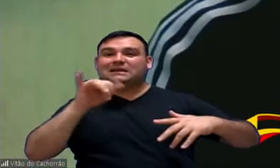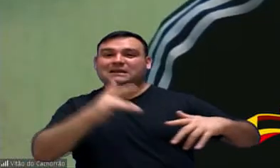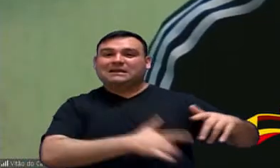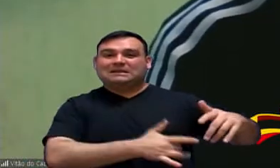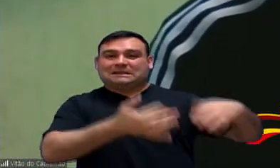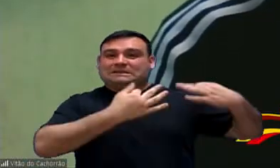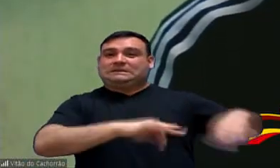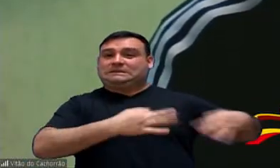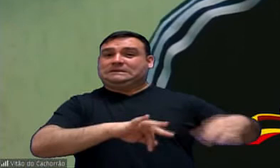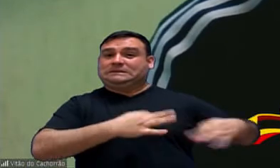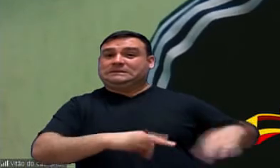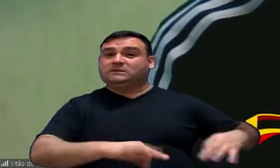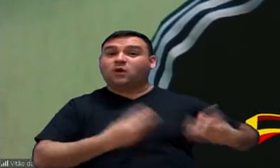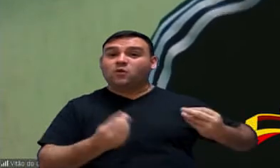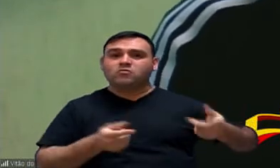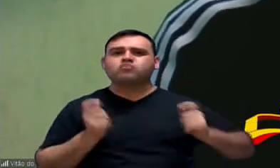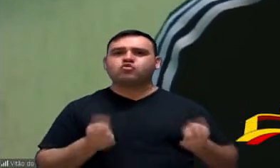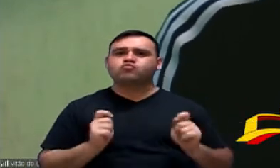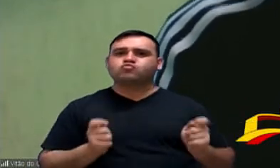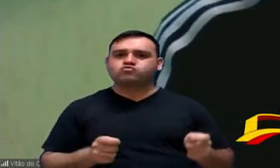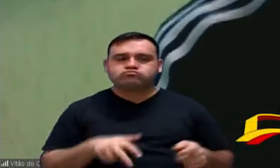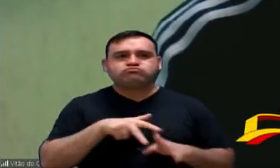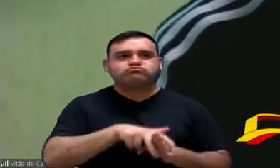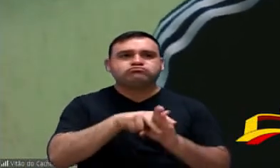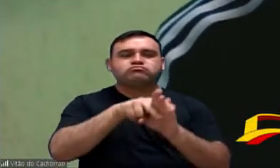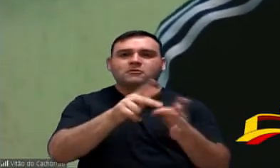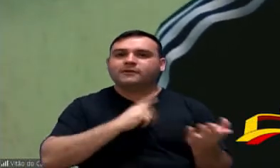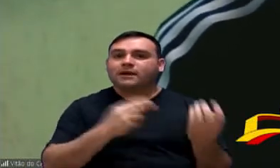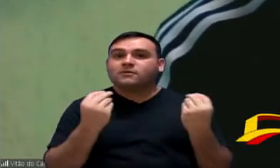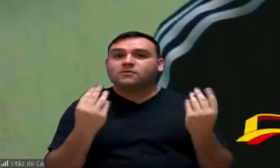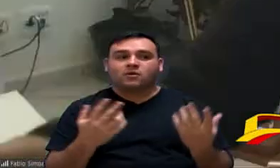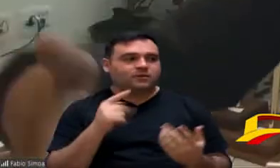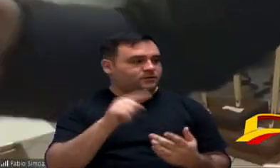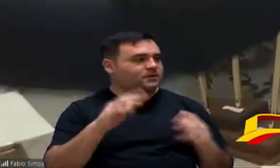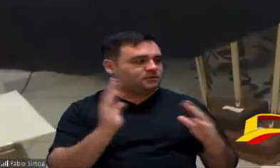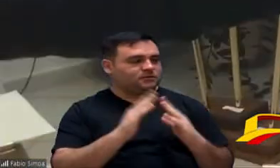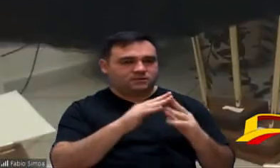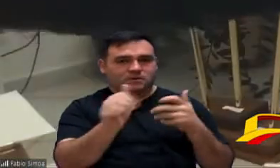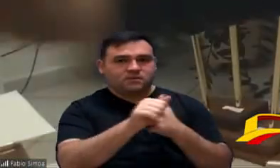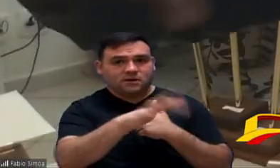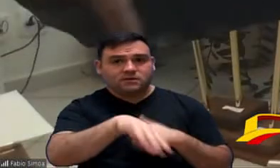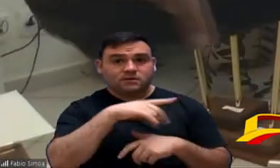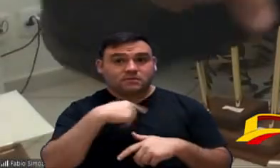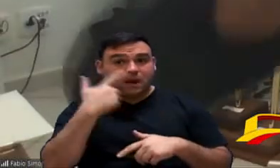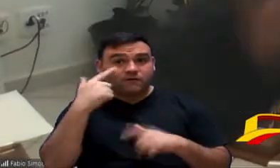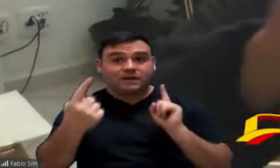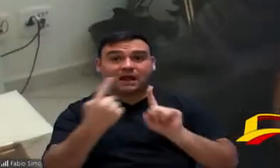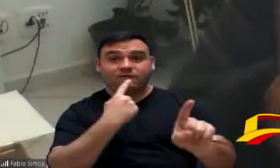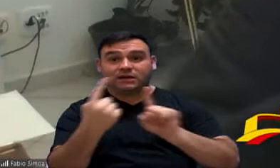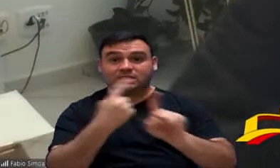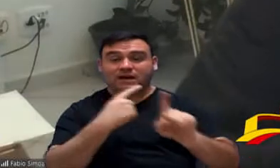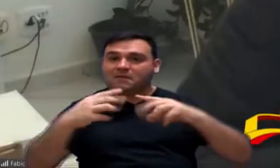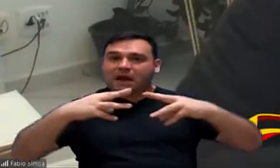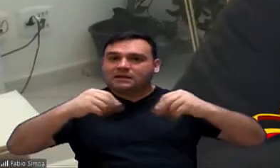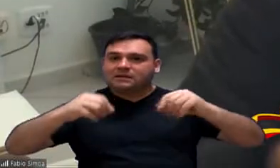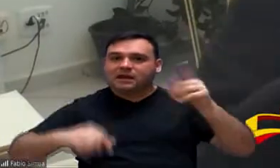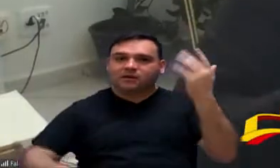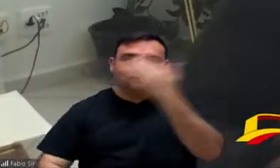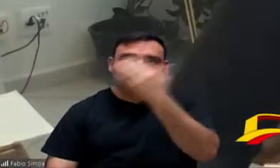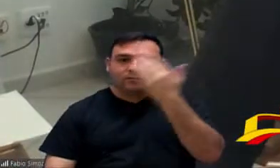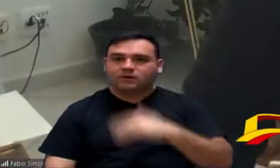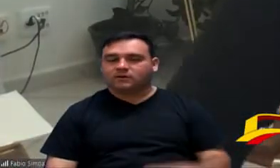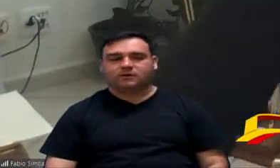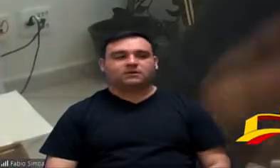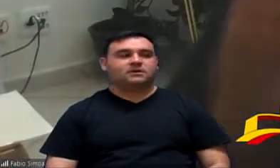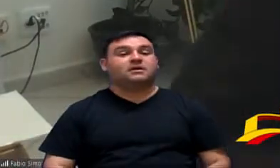lá? Então. Entre nós. Já então, viu algum? Você que mora na terra. Eu vi então. Lá na avenida. Mas na terra, não. Na terra,